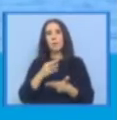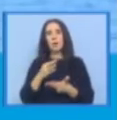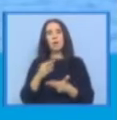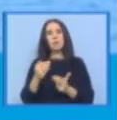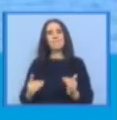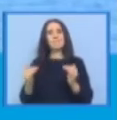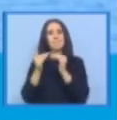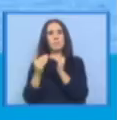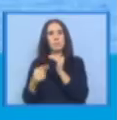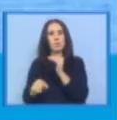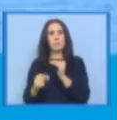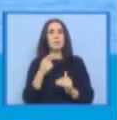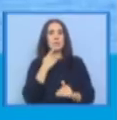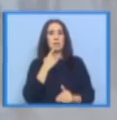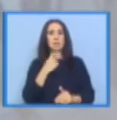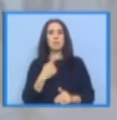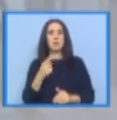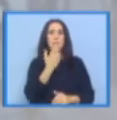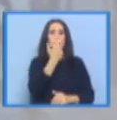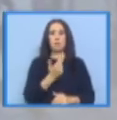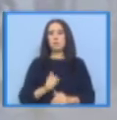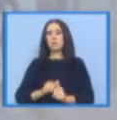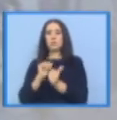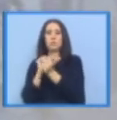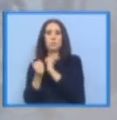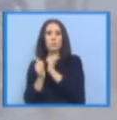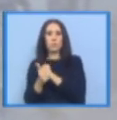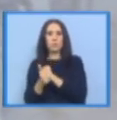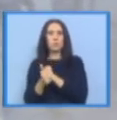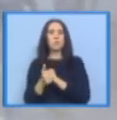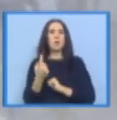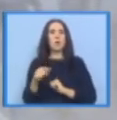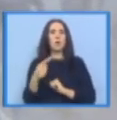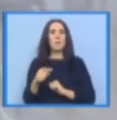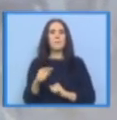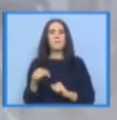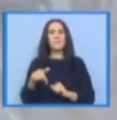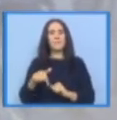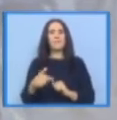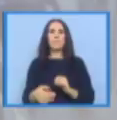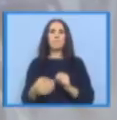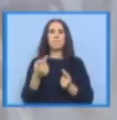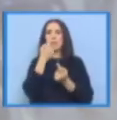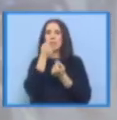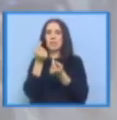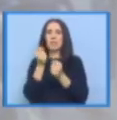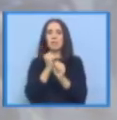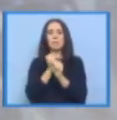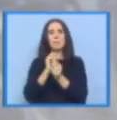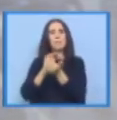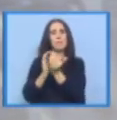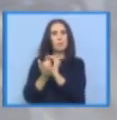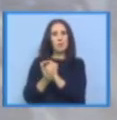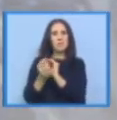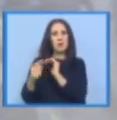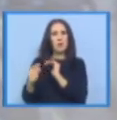igualdade de circunstâncias, ou seja, tem-se artes, tem desporto, tem-se, digamos, aquilo que nós equivaleríamos a uma espécie de trabalhos manuais,